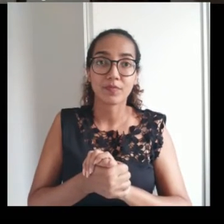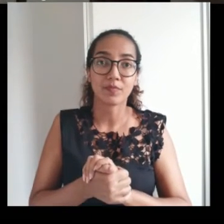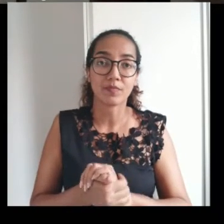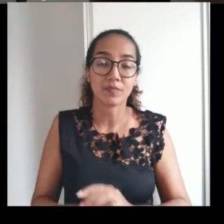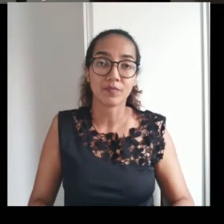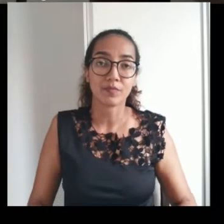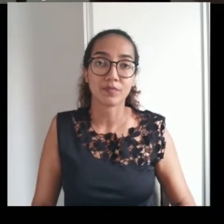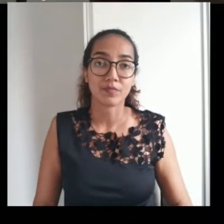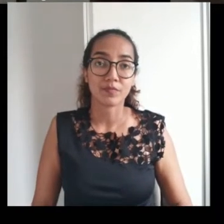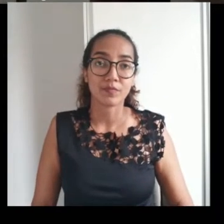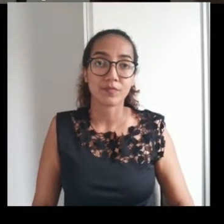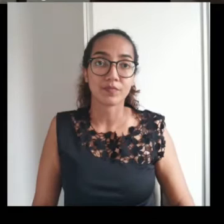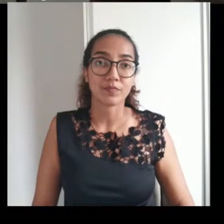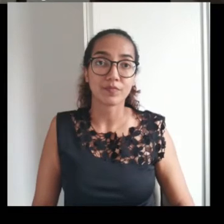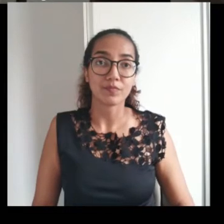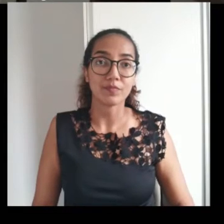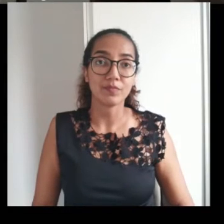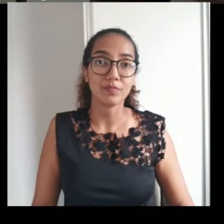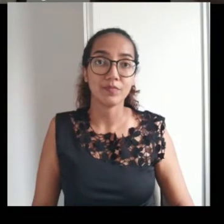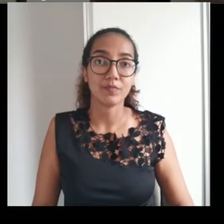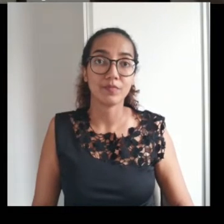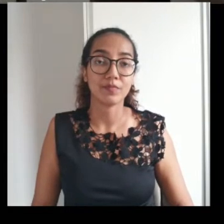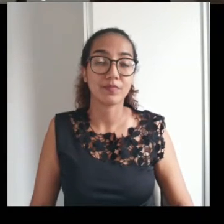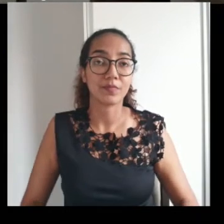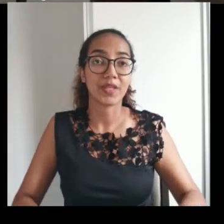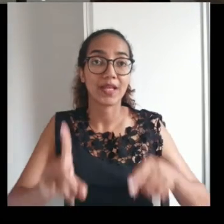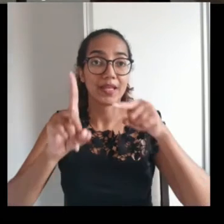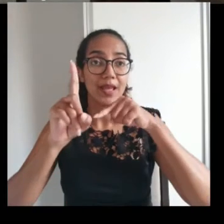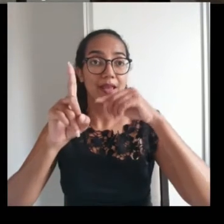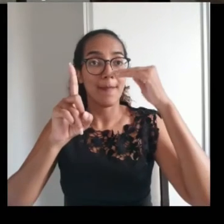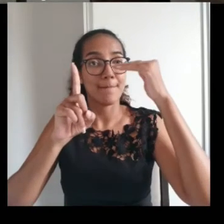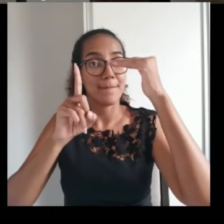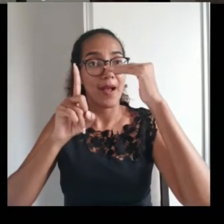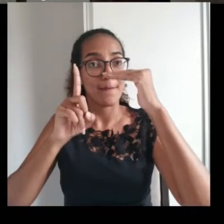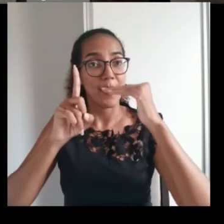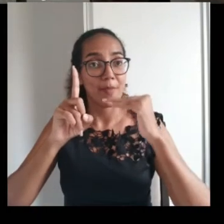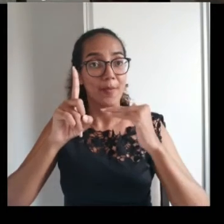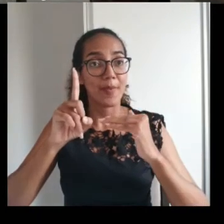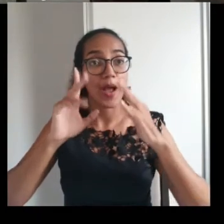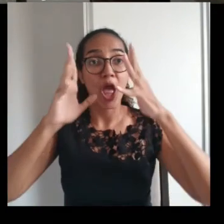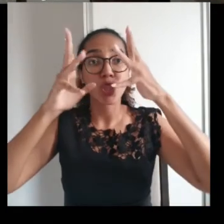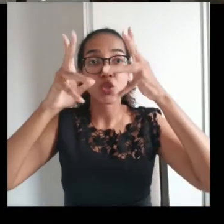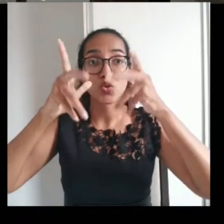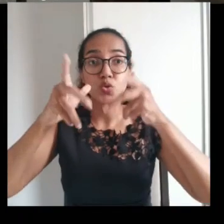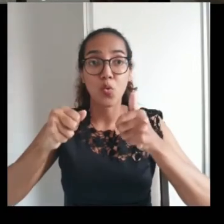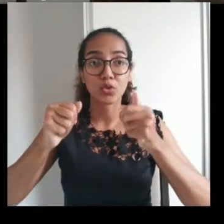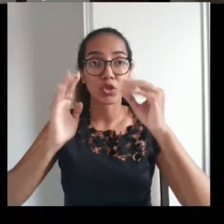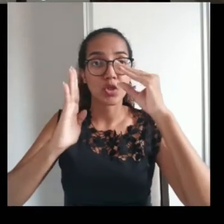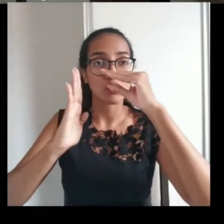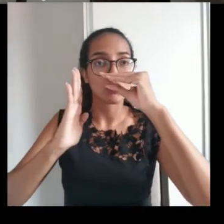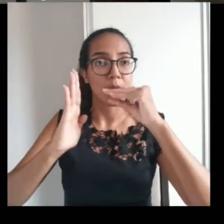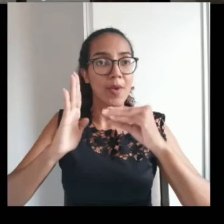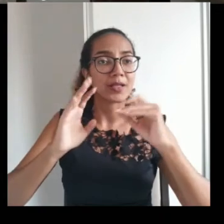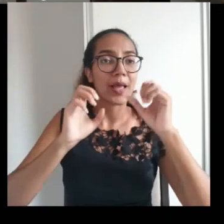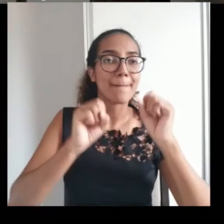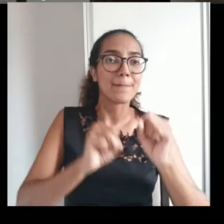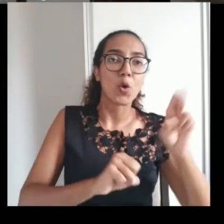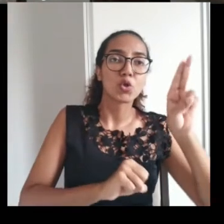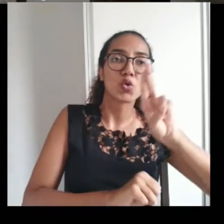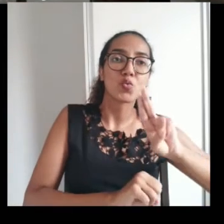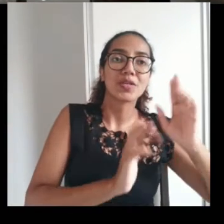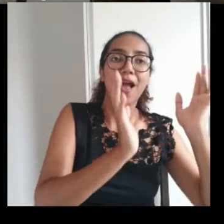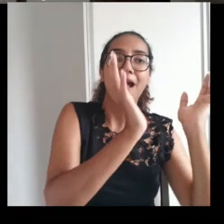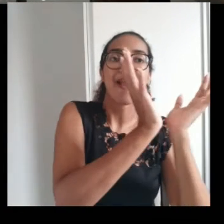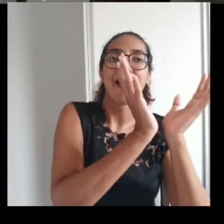utilizar as classes básicas, tá certo? As classes básicas eu posso utilizar